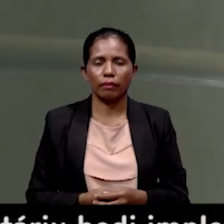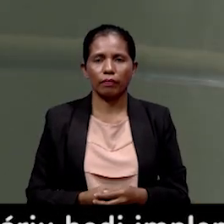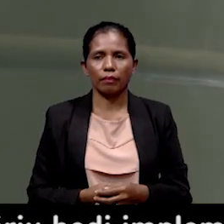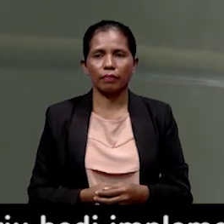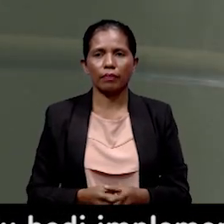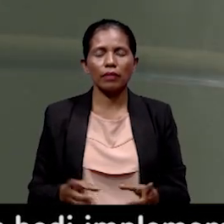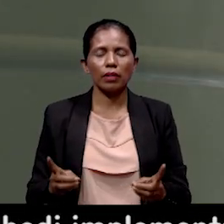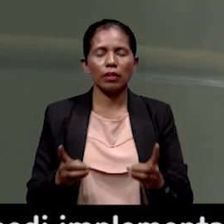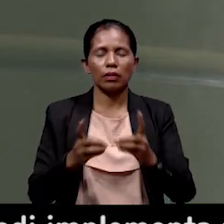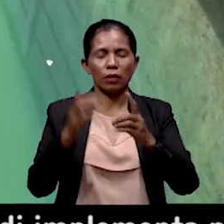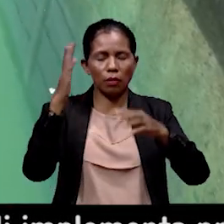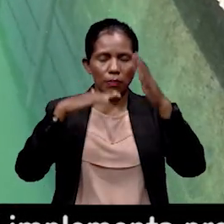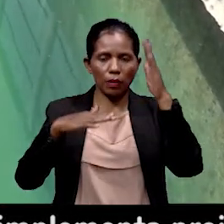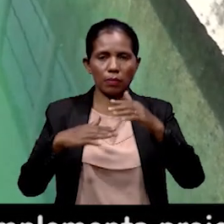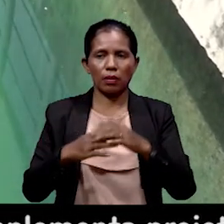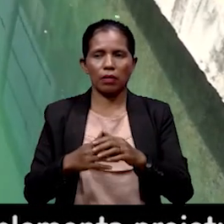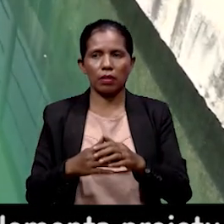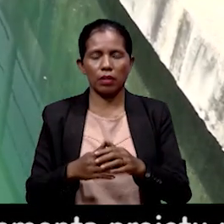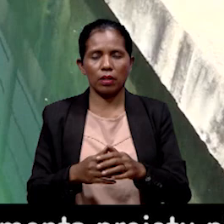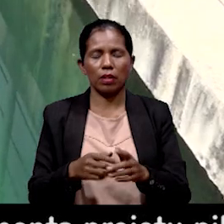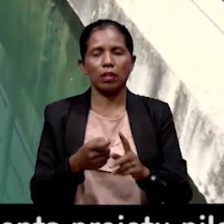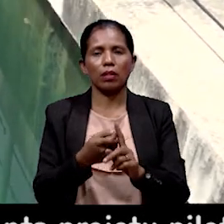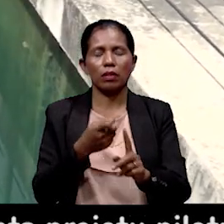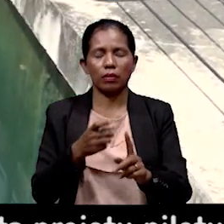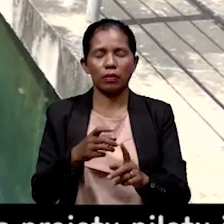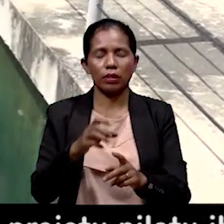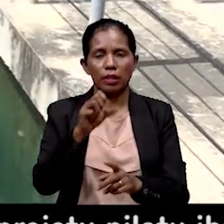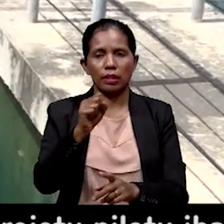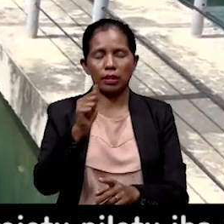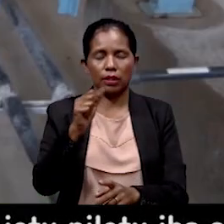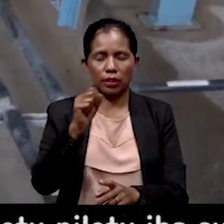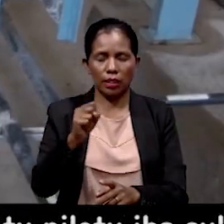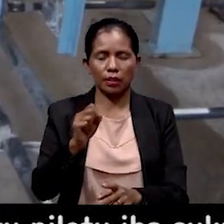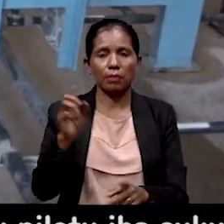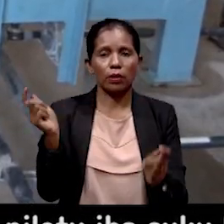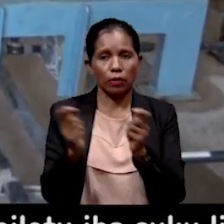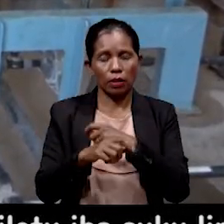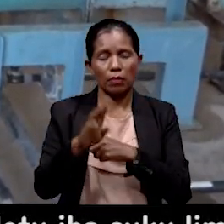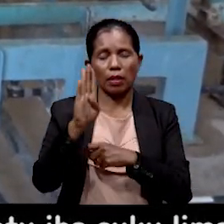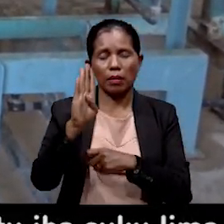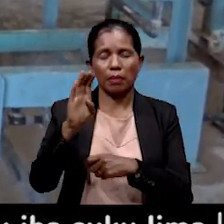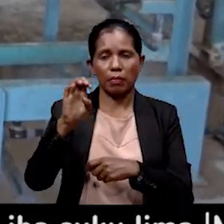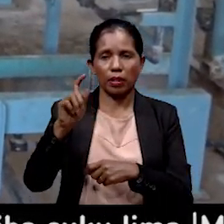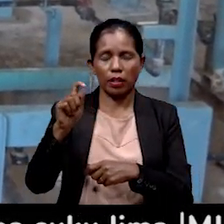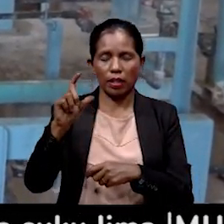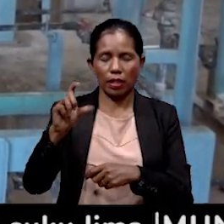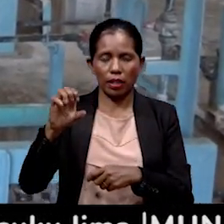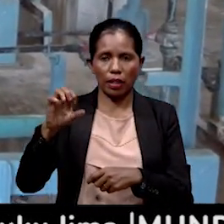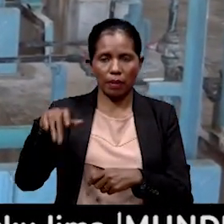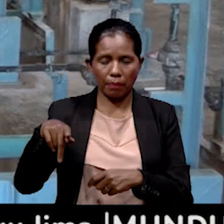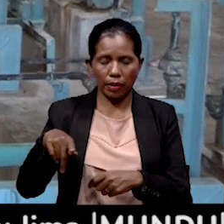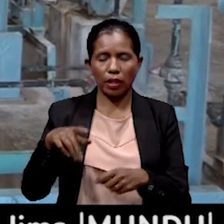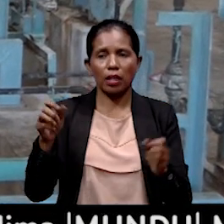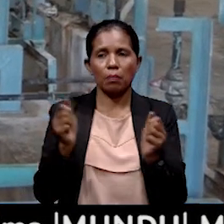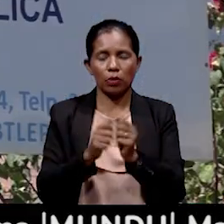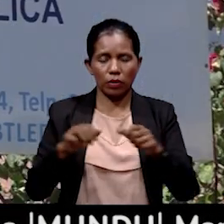hasoro problema ha foi em transformação husisas ba BTLEP ha mutu ka atus rua tol nulu resinen composto husi